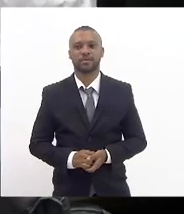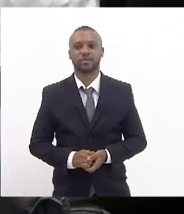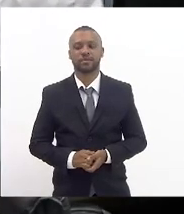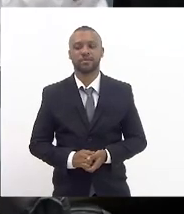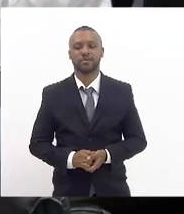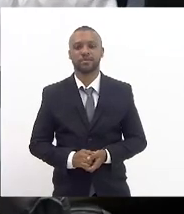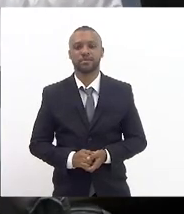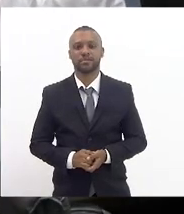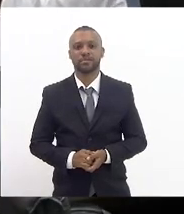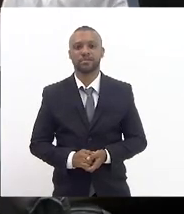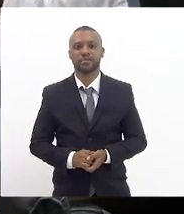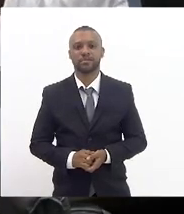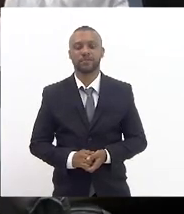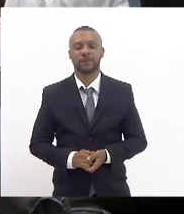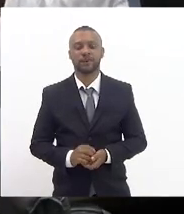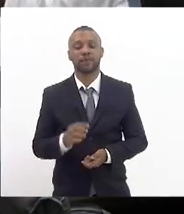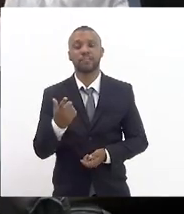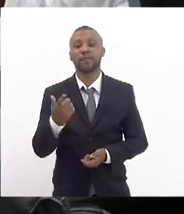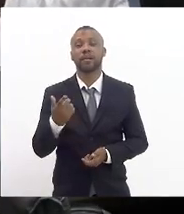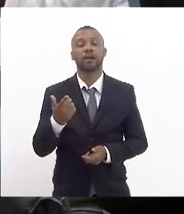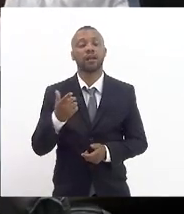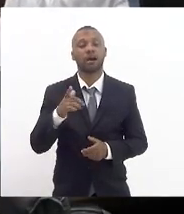Pela Comissão de Orçamento, deputado Márcio